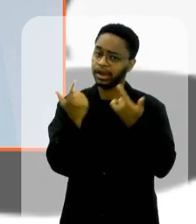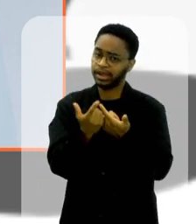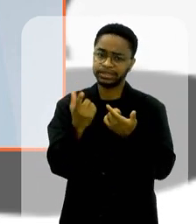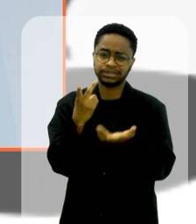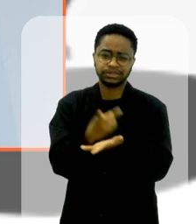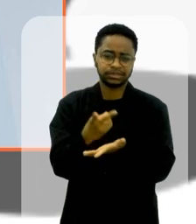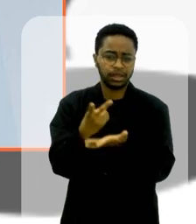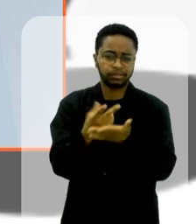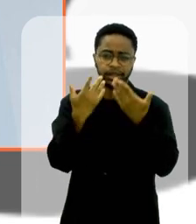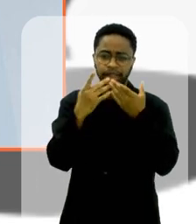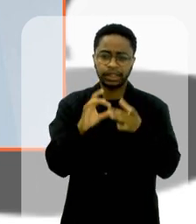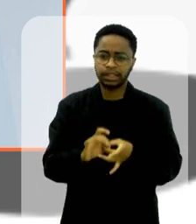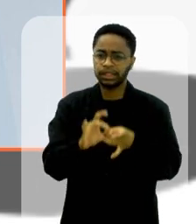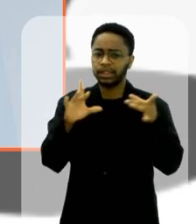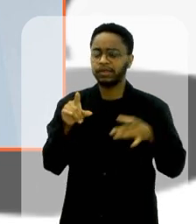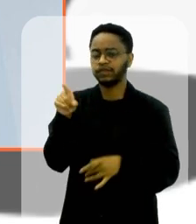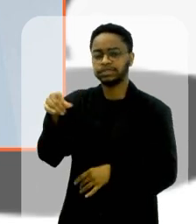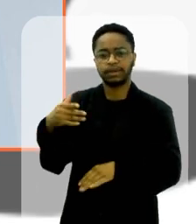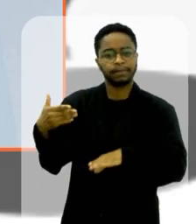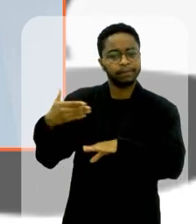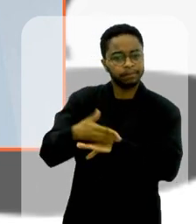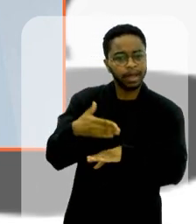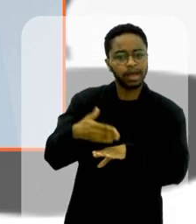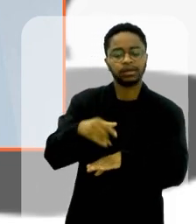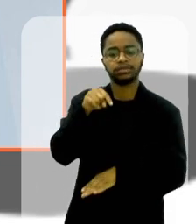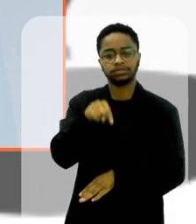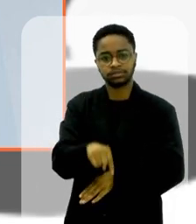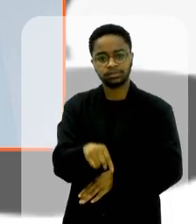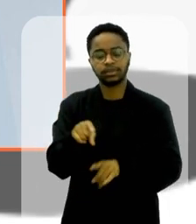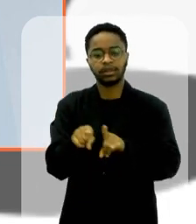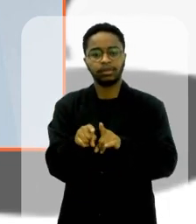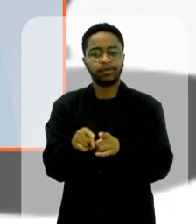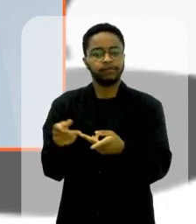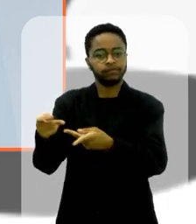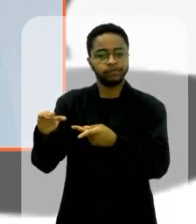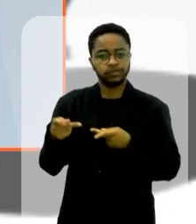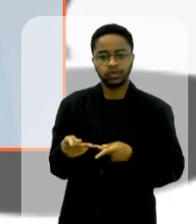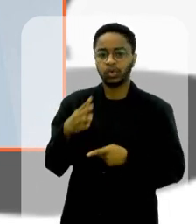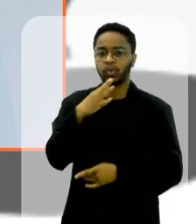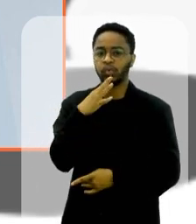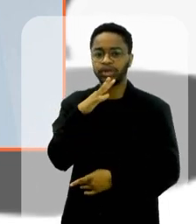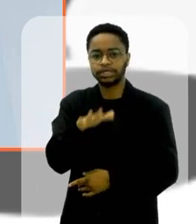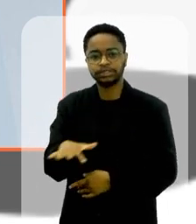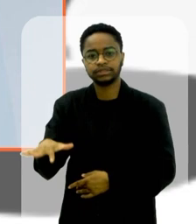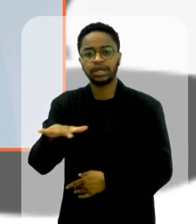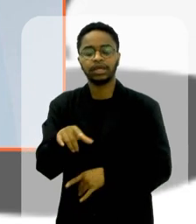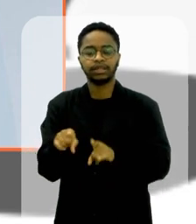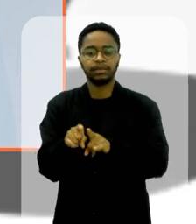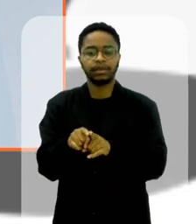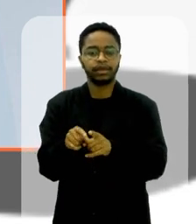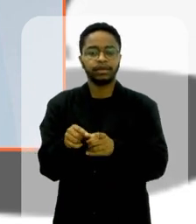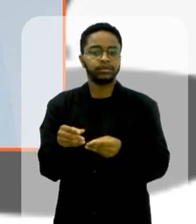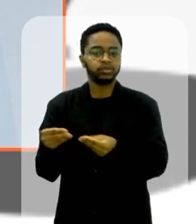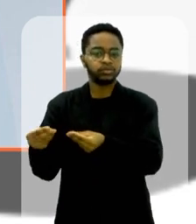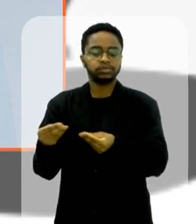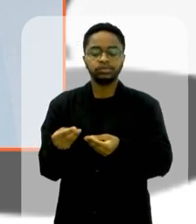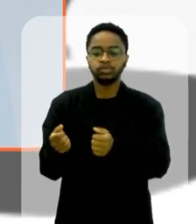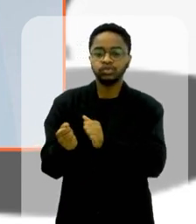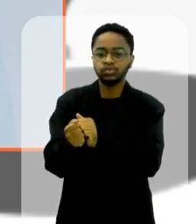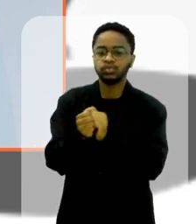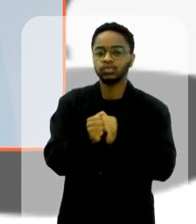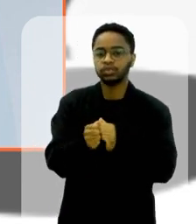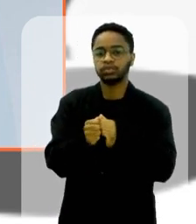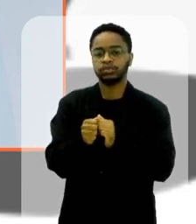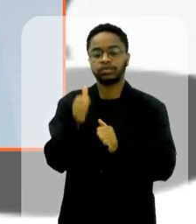suas câmeras abertas aqui para que você participe, que você venha aqui conhecer as nossas instalações, trazer a sua esposa e os